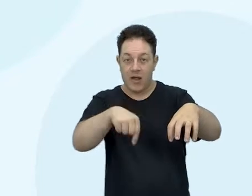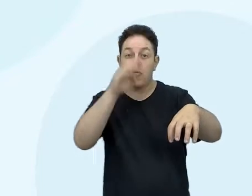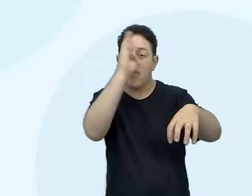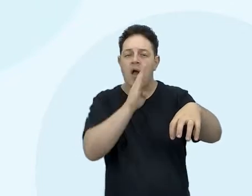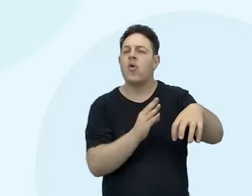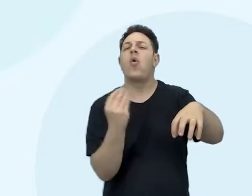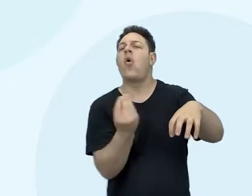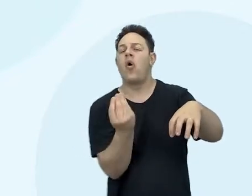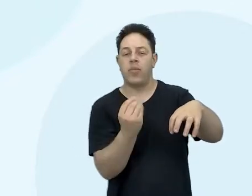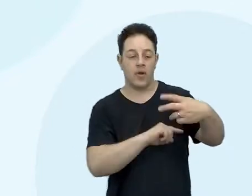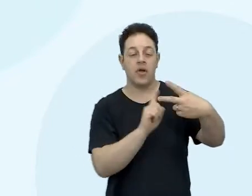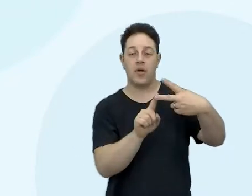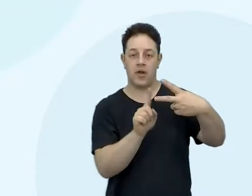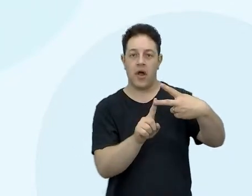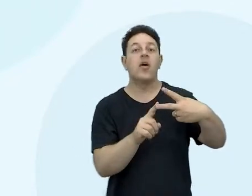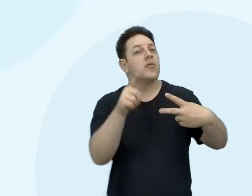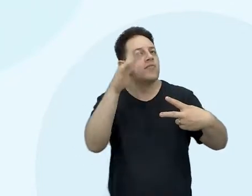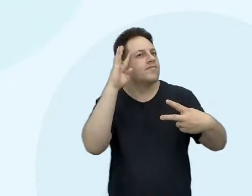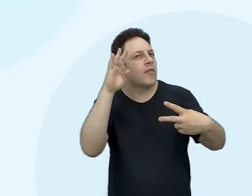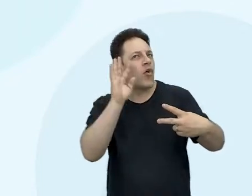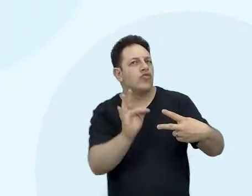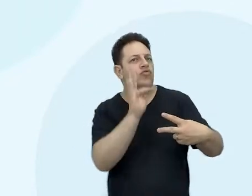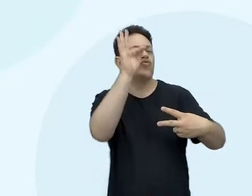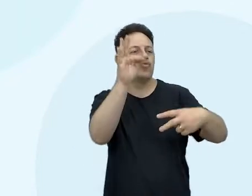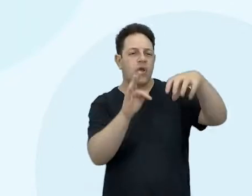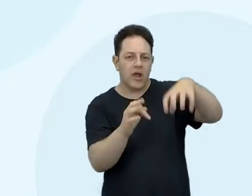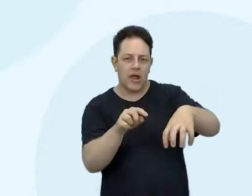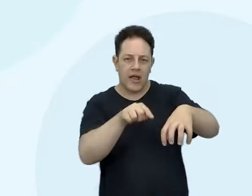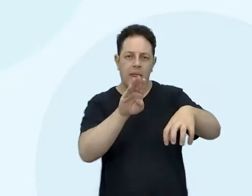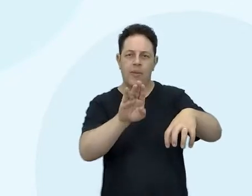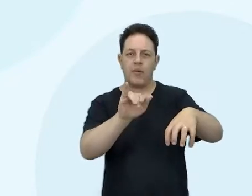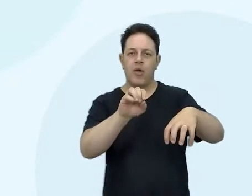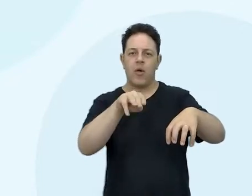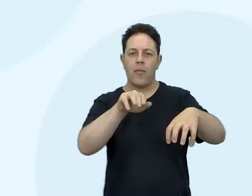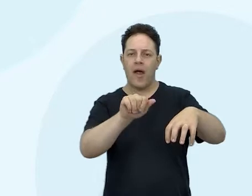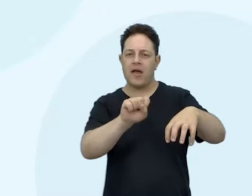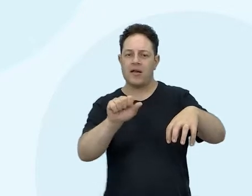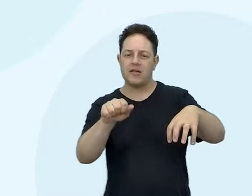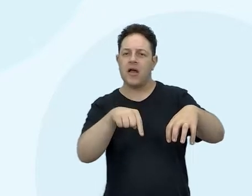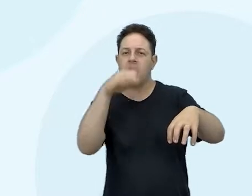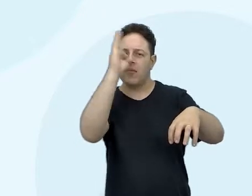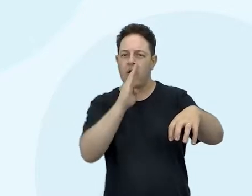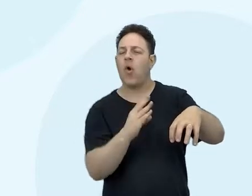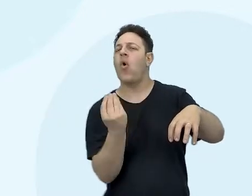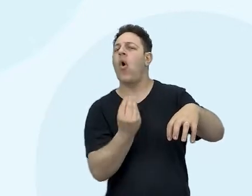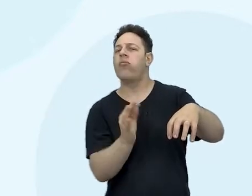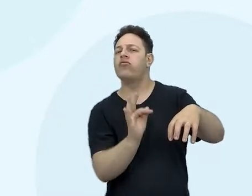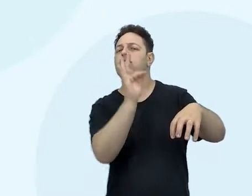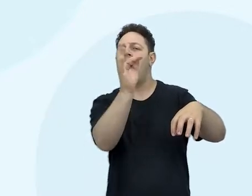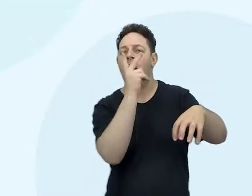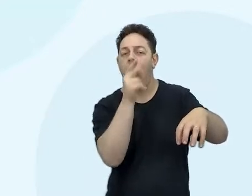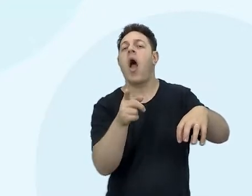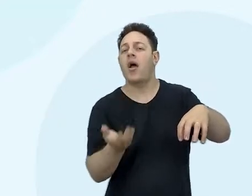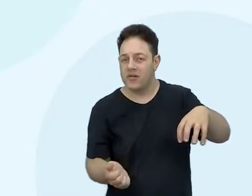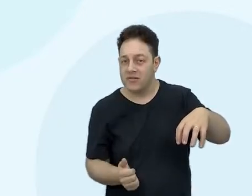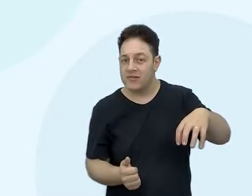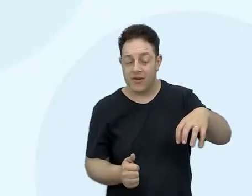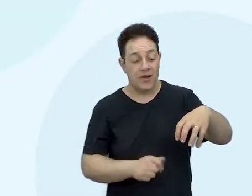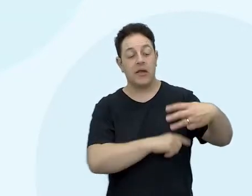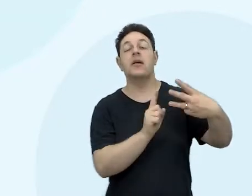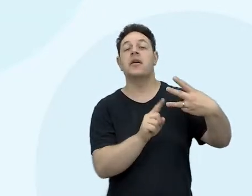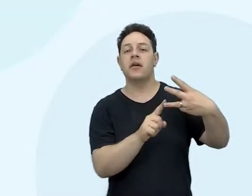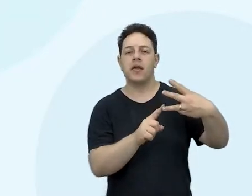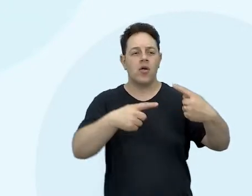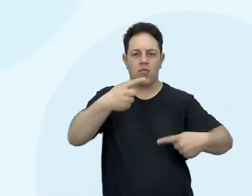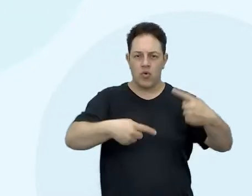que podemos esperar para o futuro do setor de biomassa no Brasil? Né? Aqui a gente está falando especificamente do Brasil. E quais